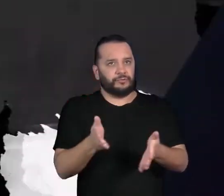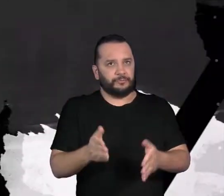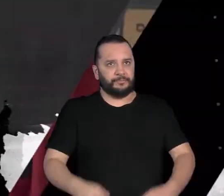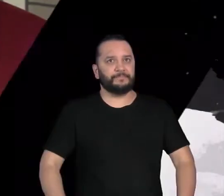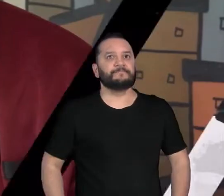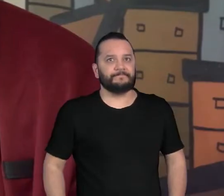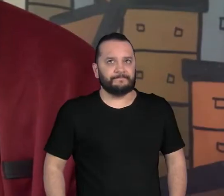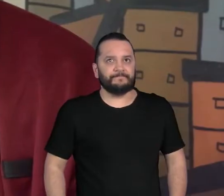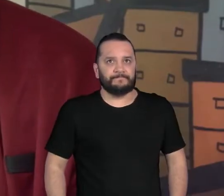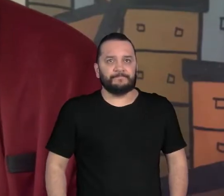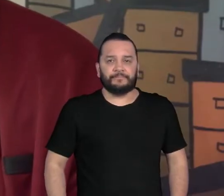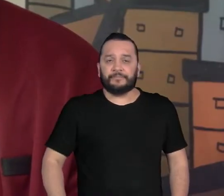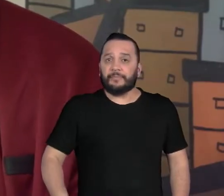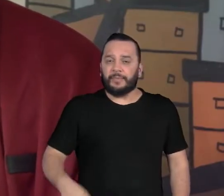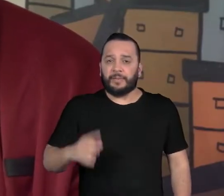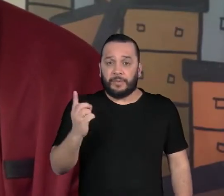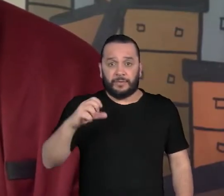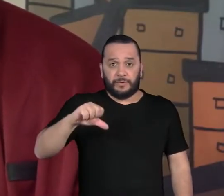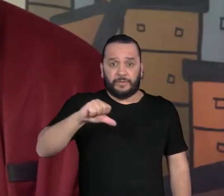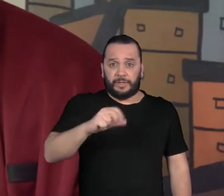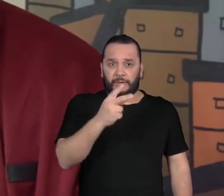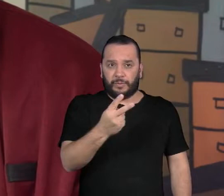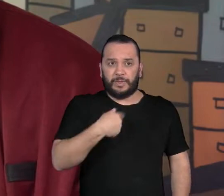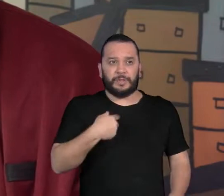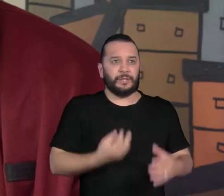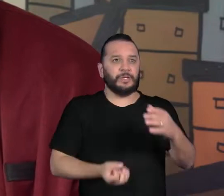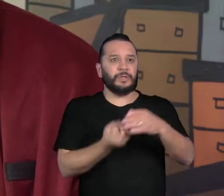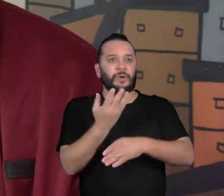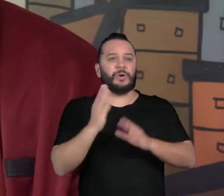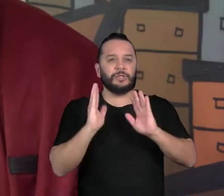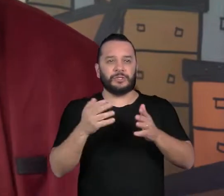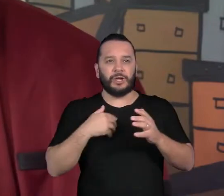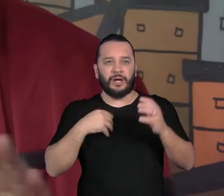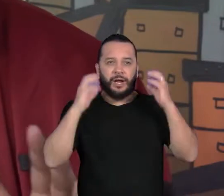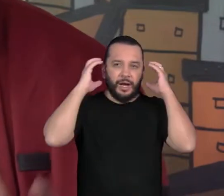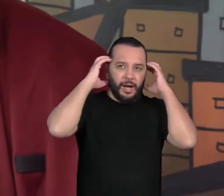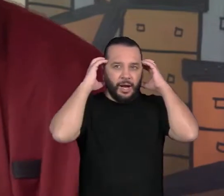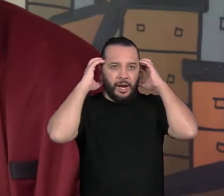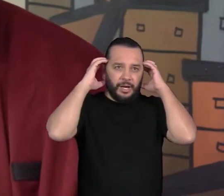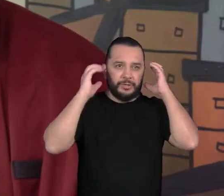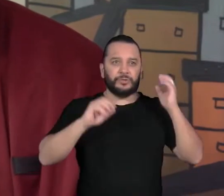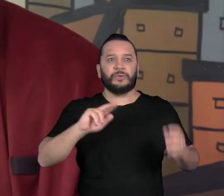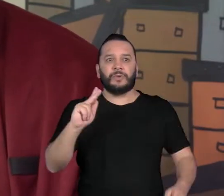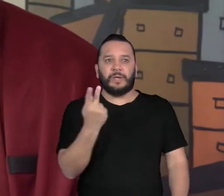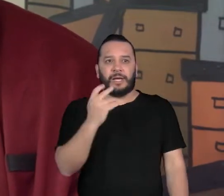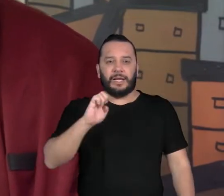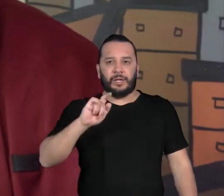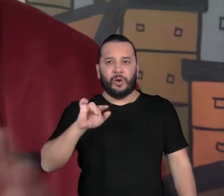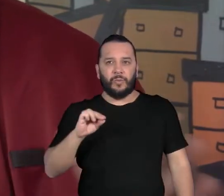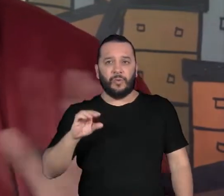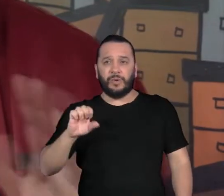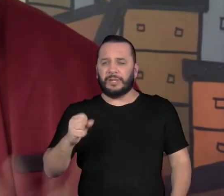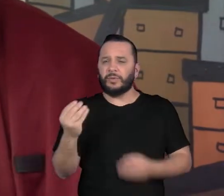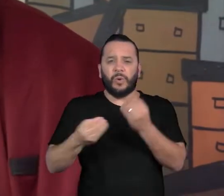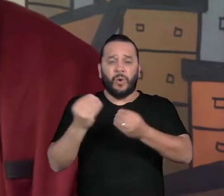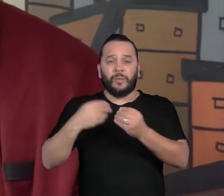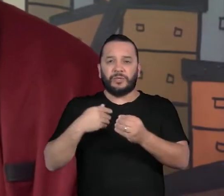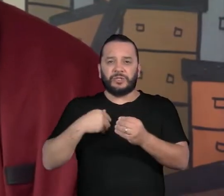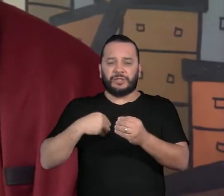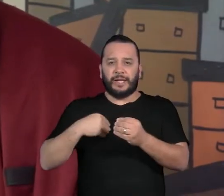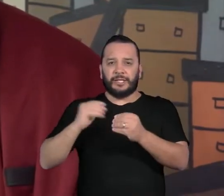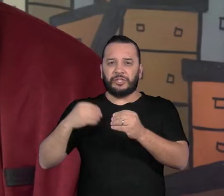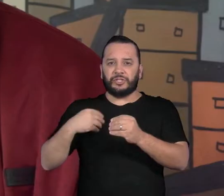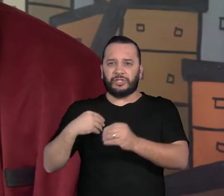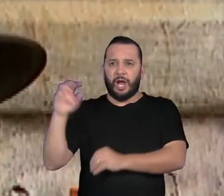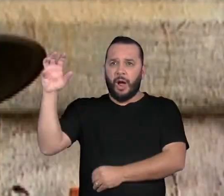Lá em 1992 nasce a Rádio Comunitária Heliópolis no sistema de rádio corneta, né? Alto-falantes espalhados pelas principais ruas